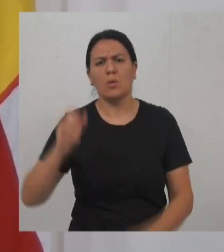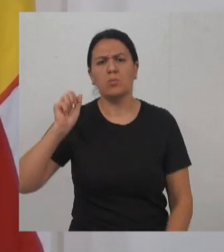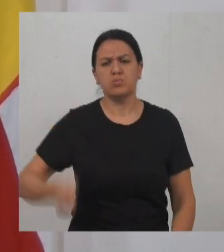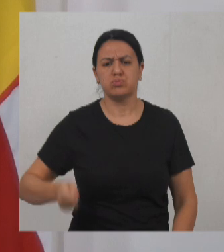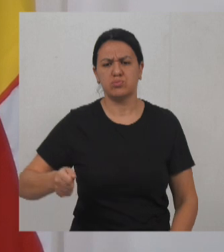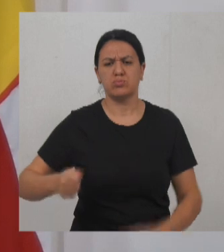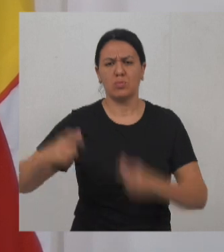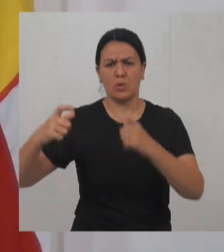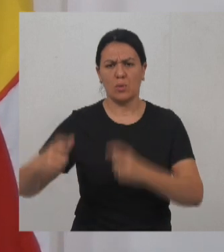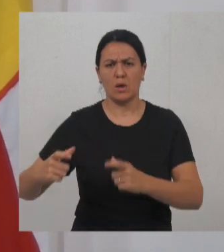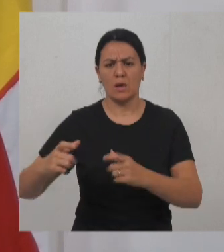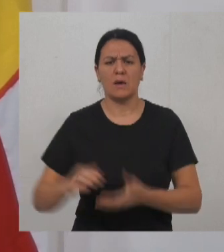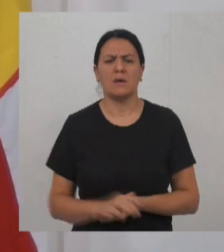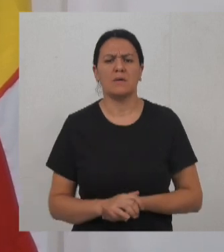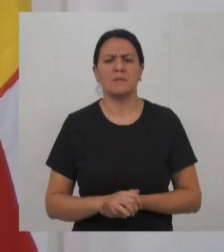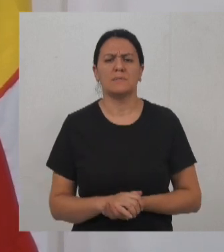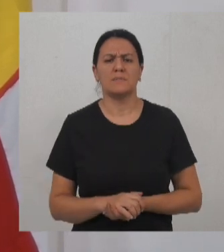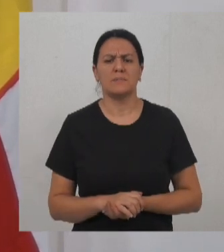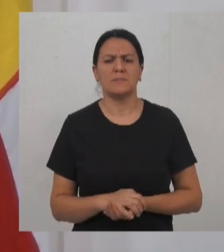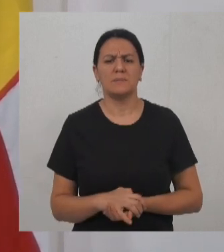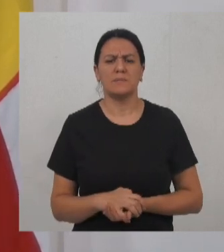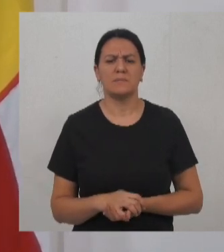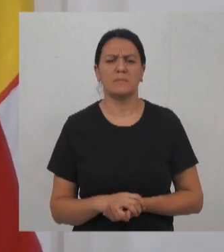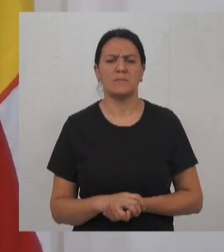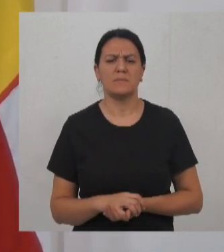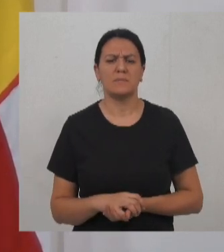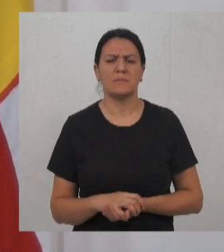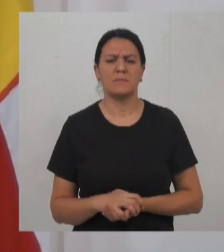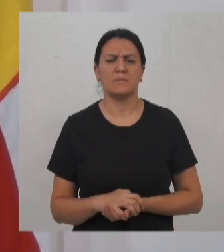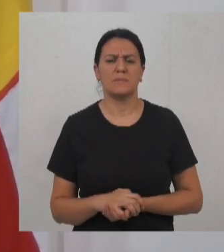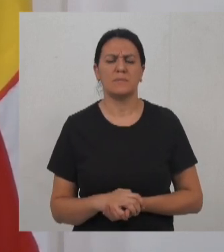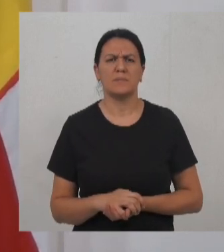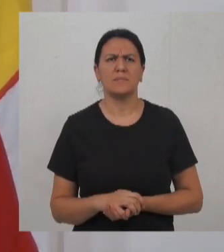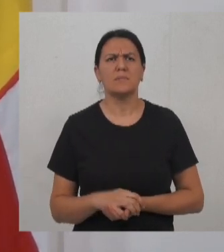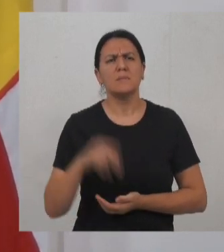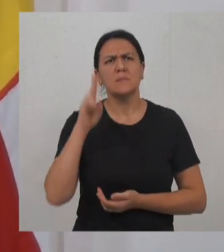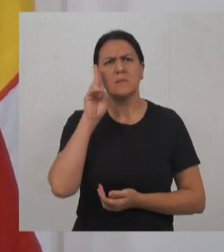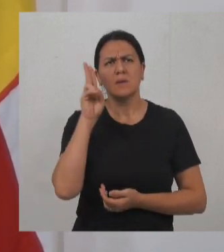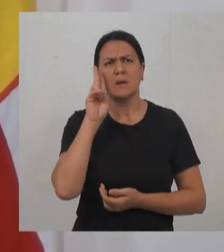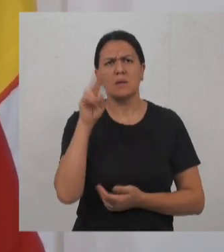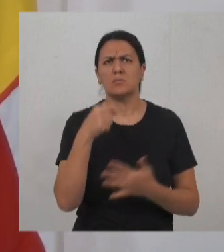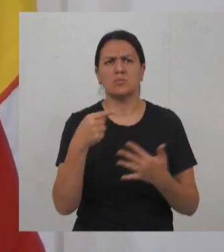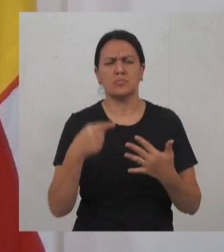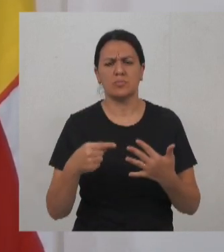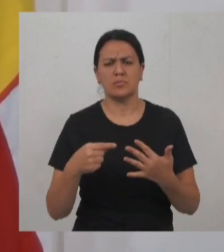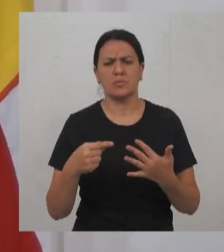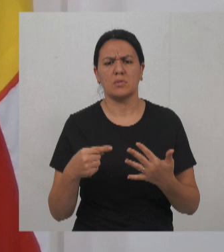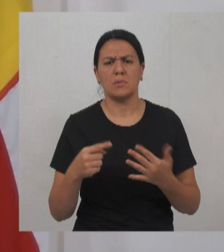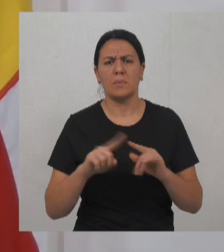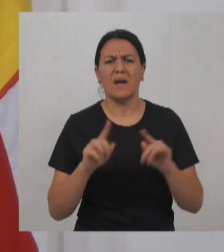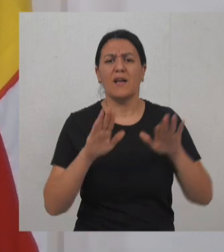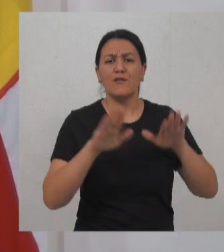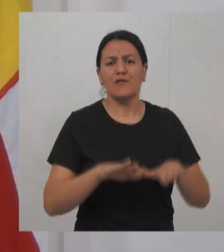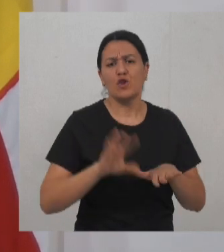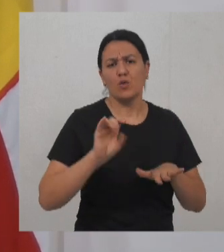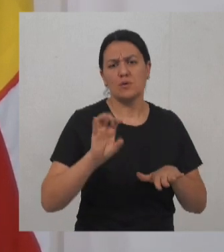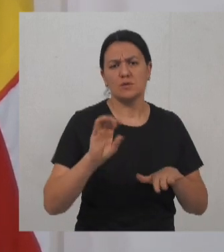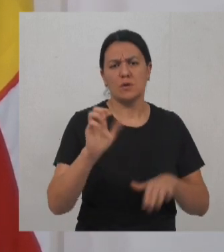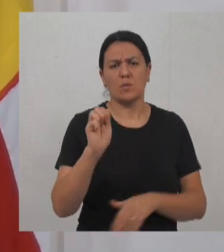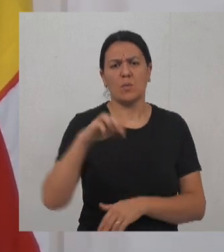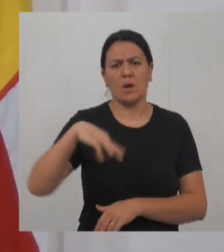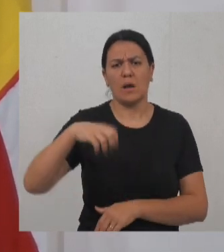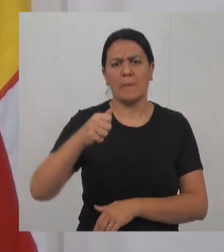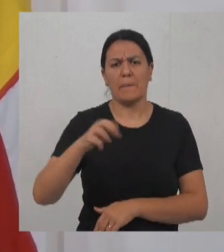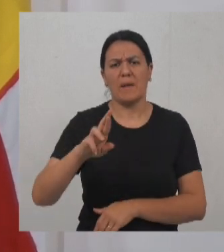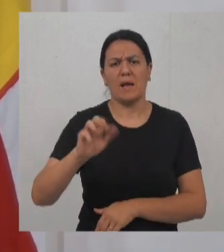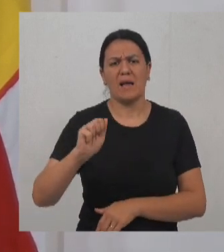Roberge, doutor José, João José, me parece, enfim, ficou só o doutor Amaral aqui, que era juiz da